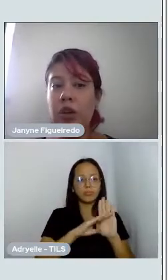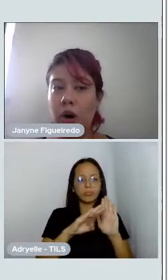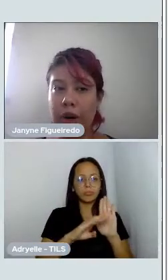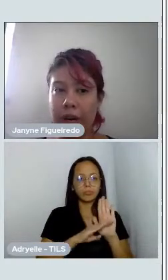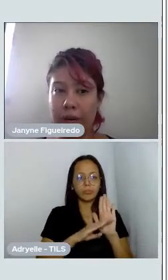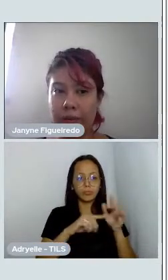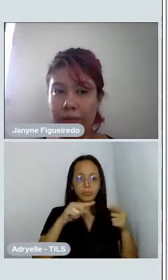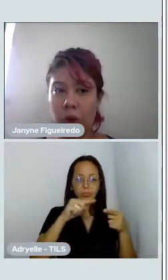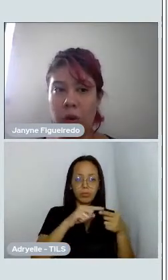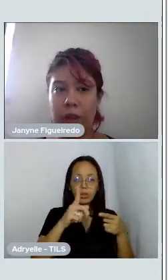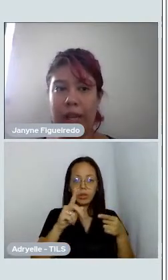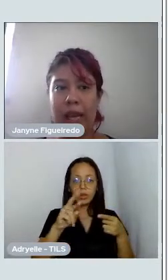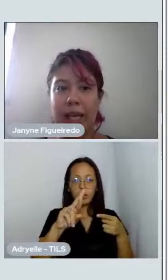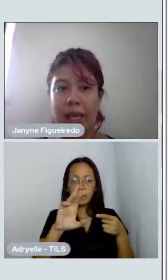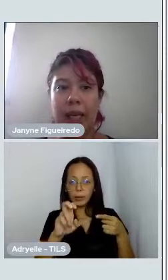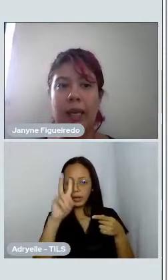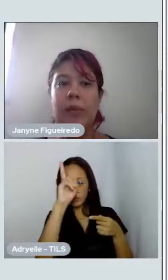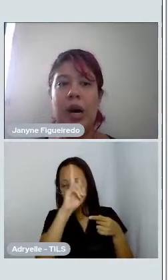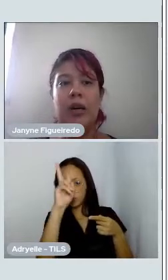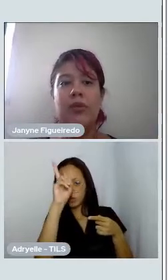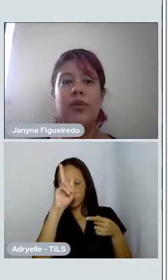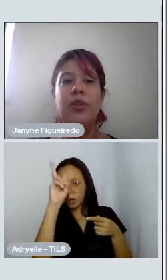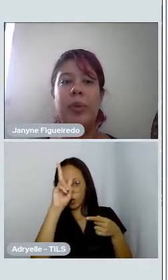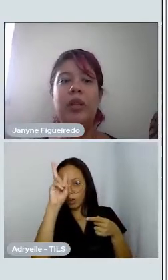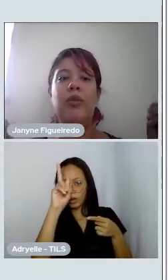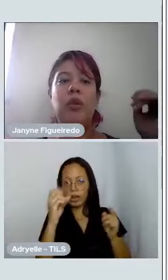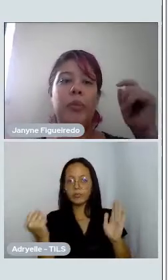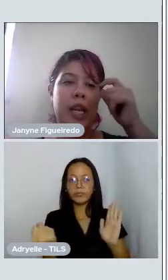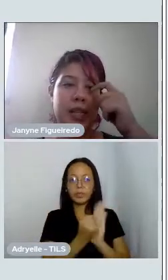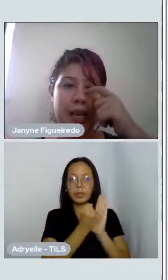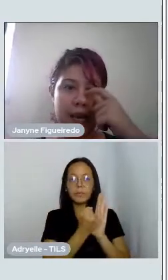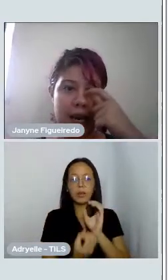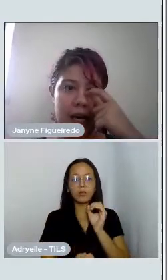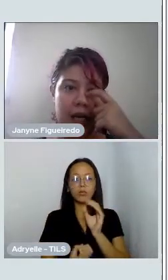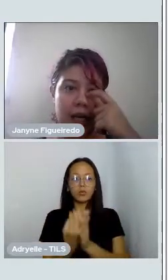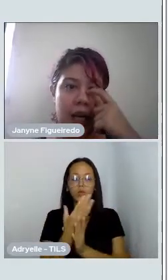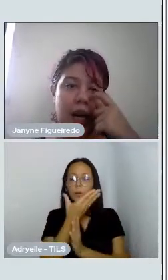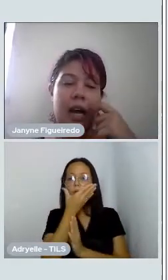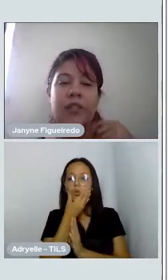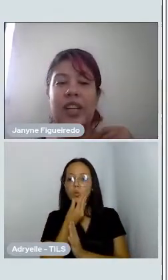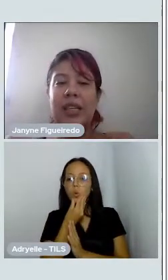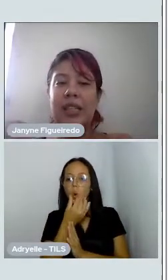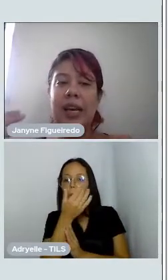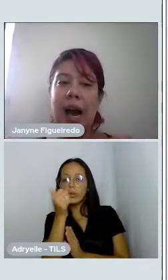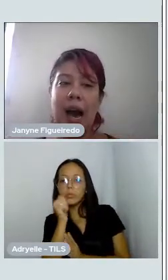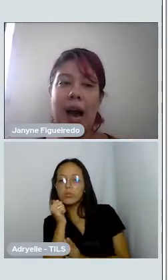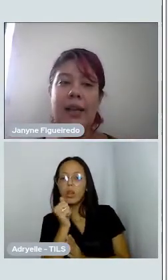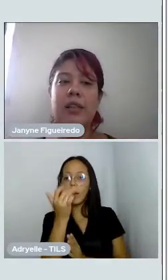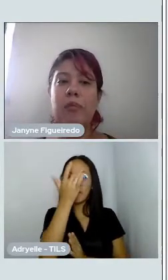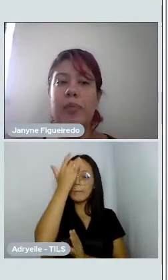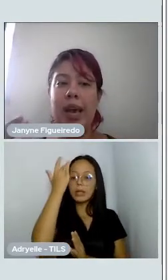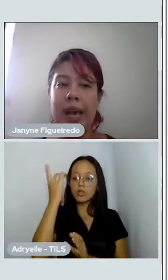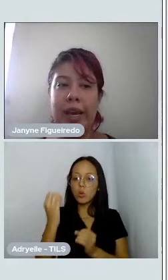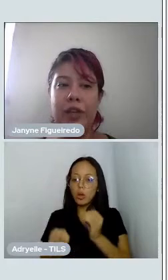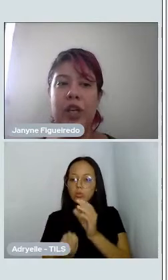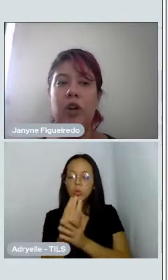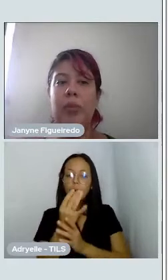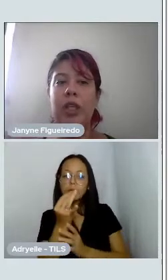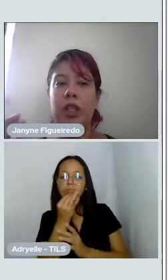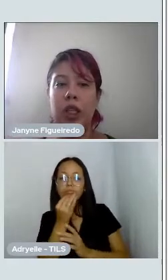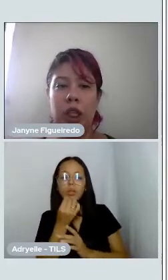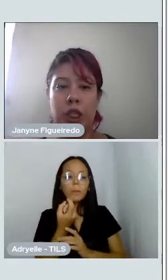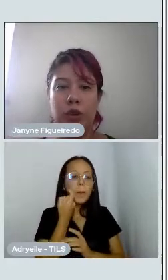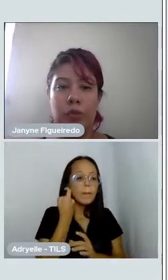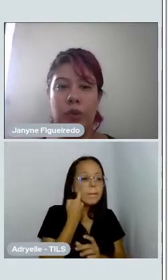em pré-história, como tem aqui, que marca o surgimento do homem na Terra, atividade de caça,